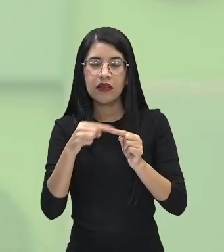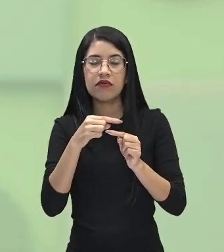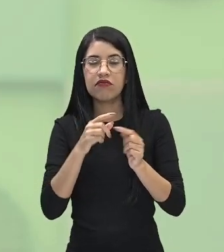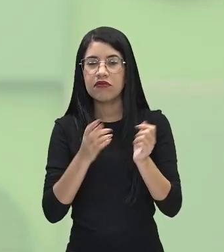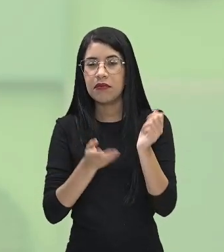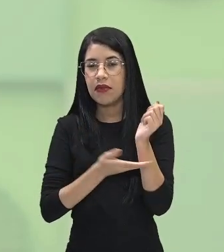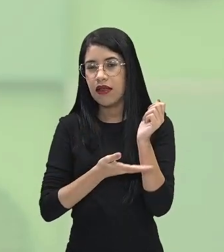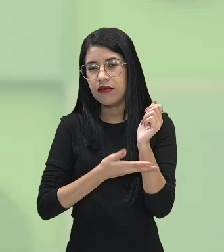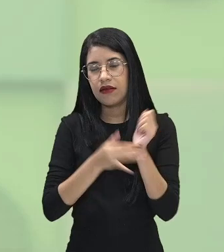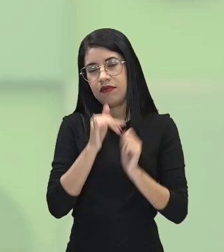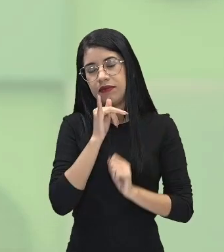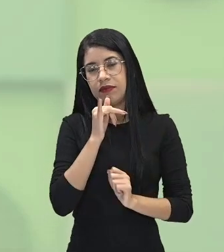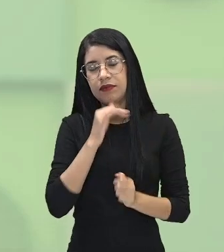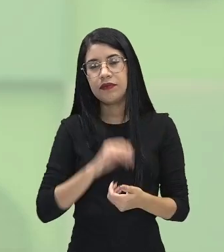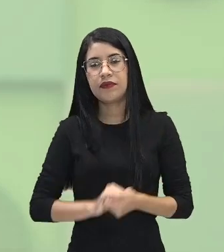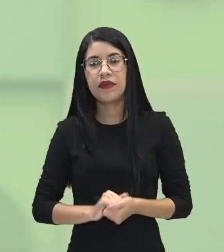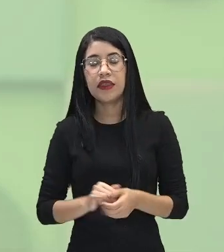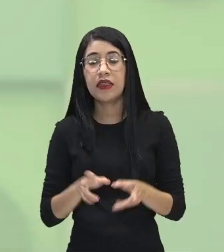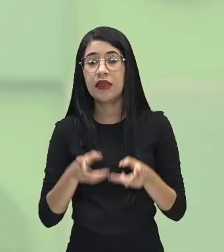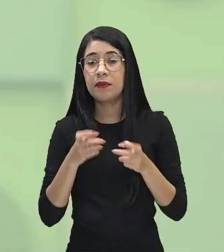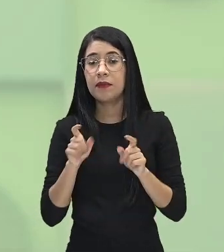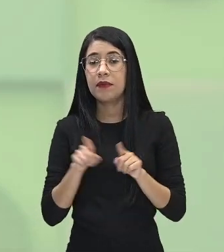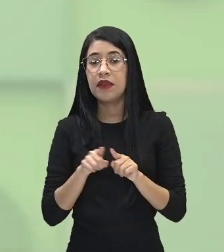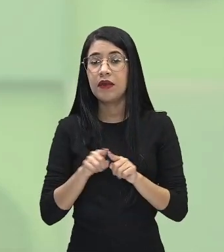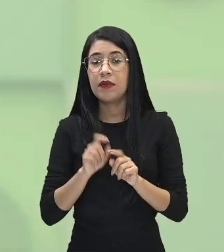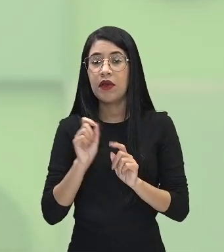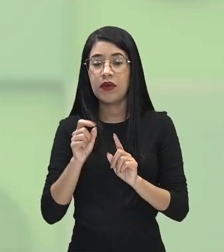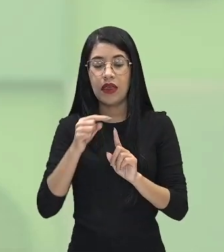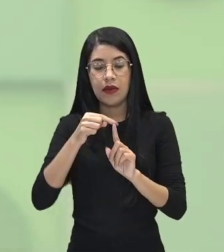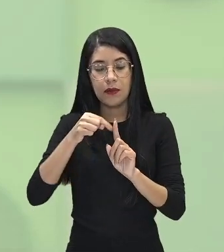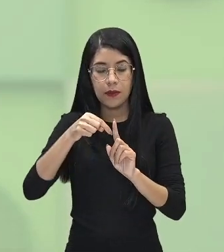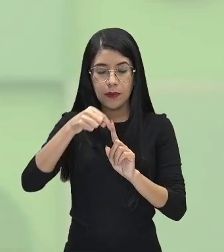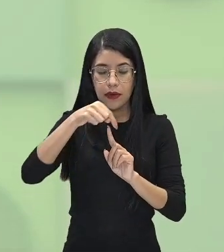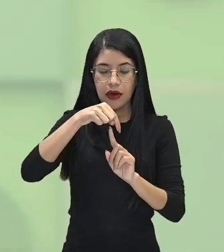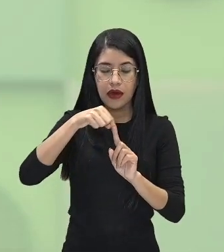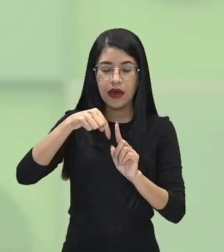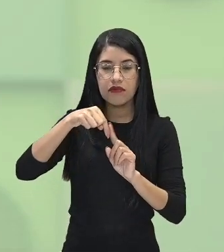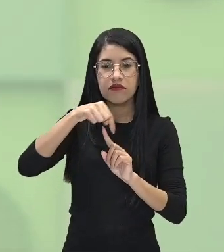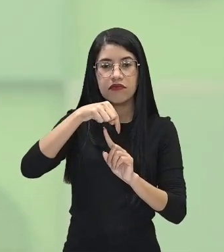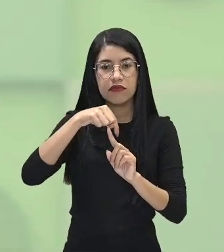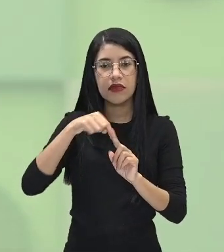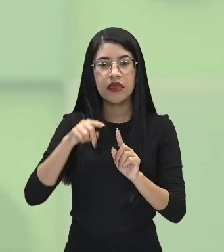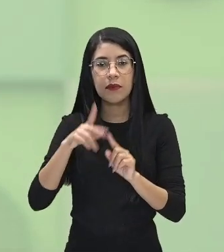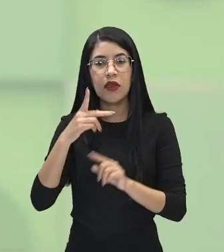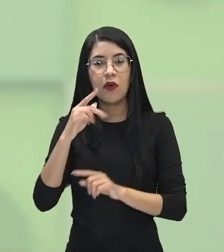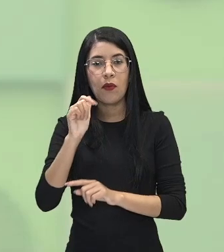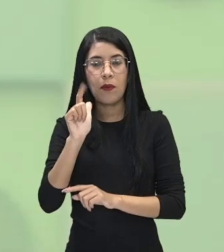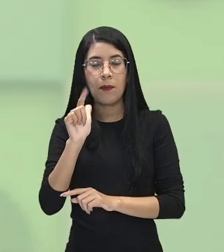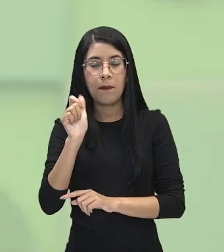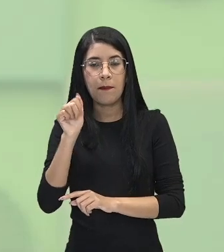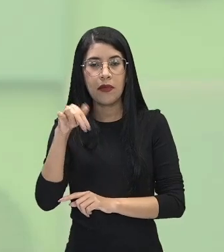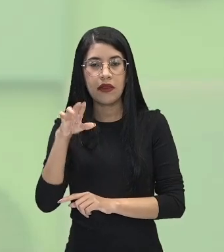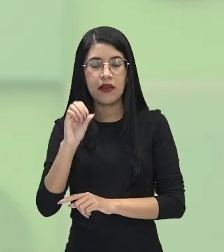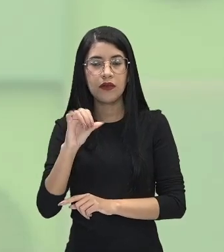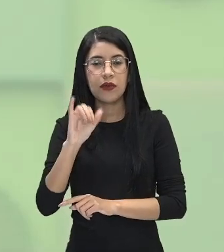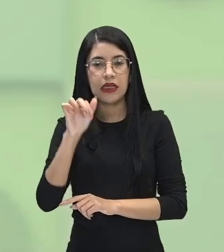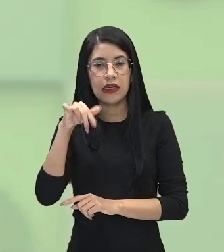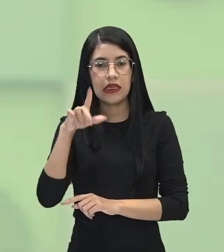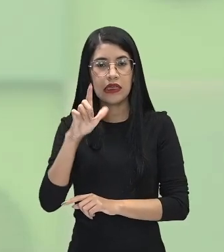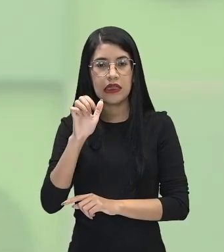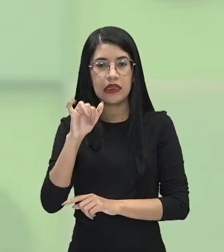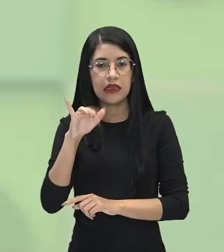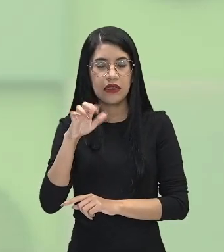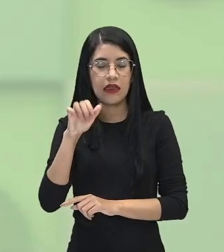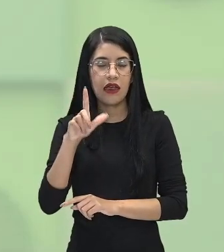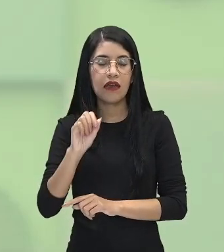por exemplo. Se você observar, nada mais é do que um plano inclinado ao redor de um eixo, né? Então, o parafuso também